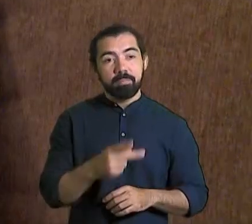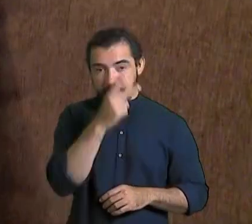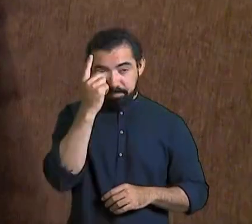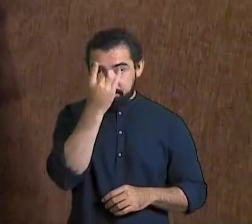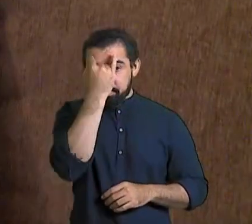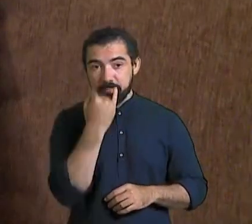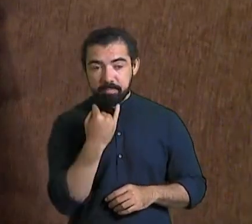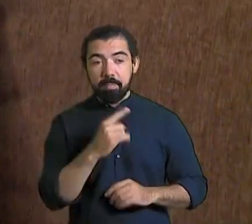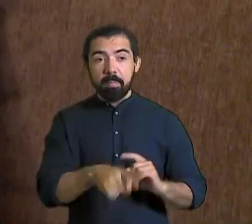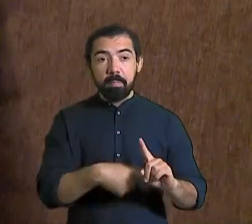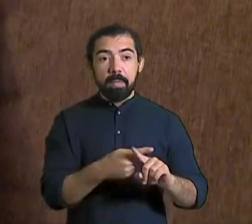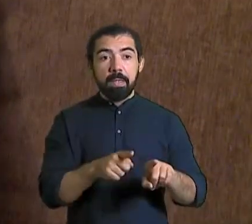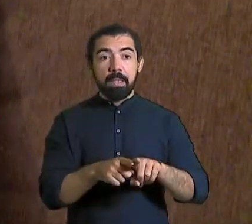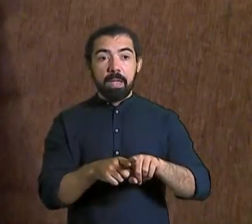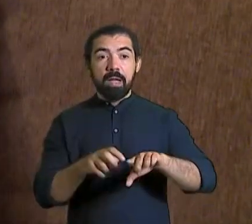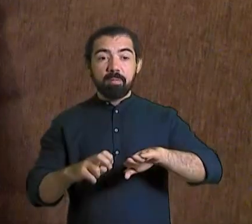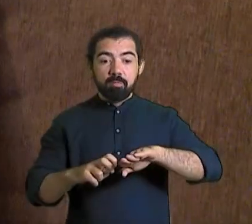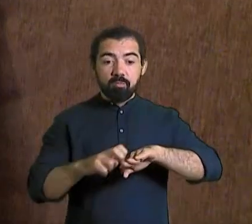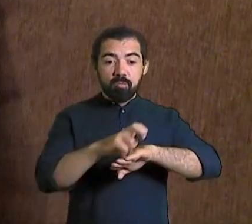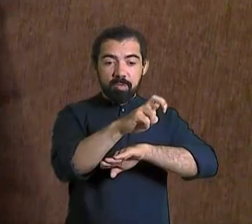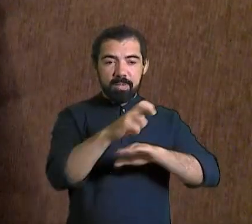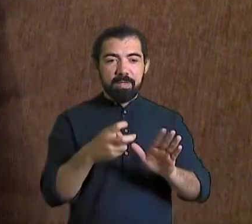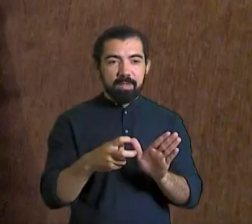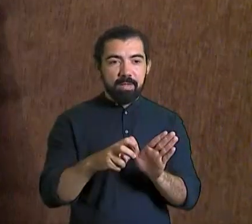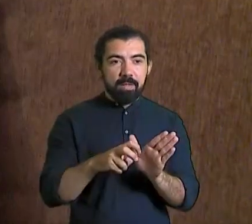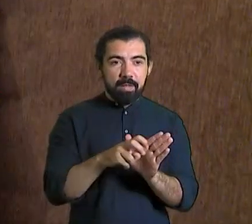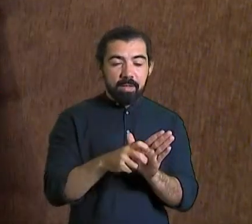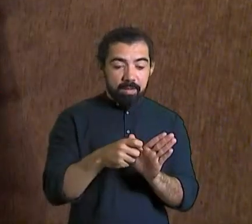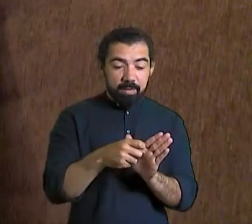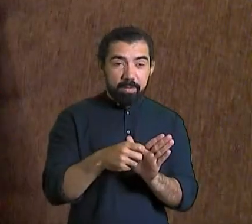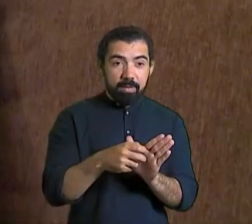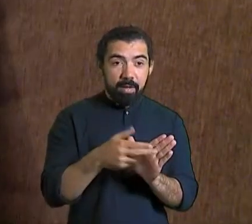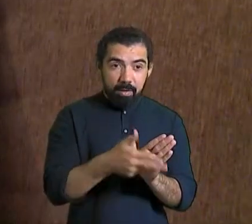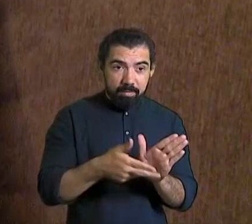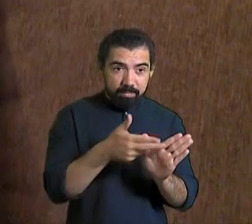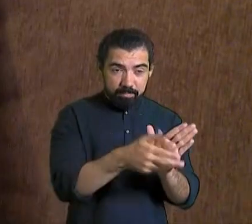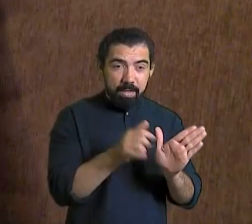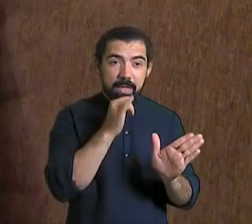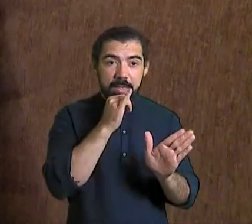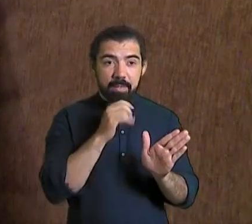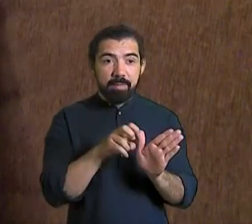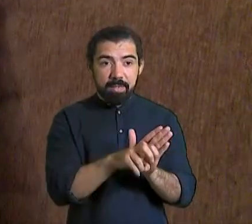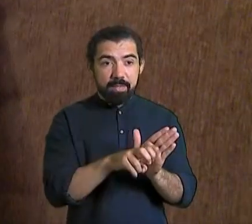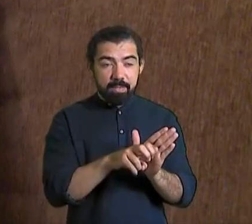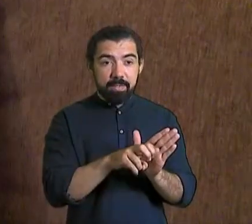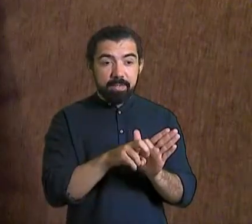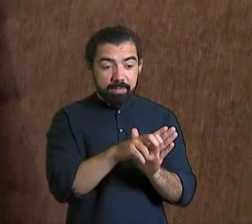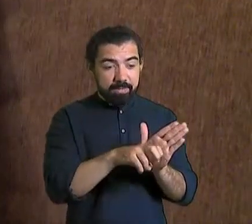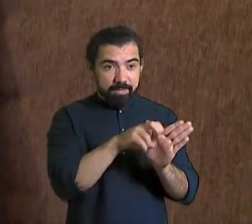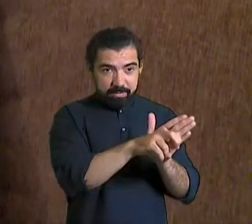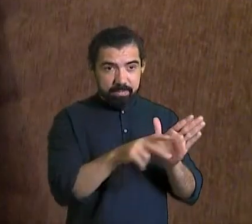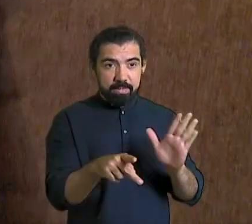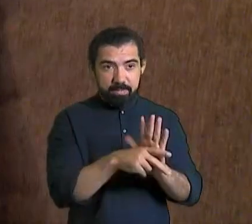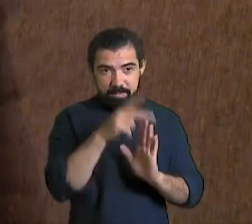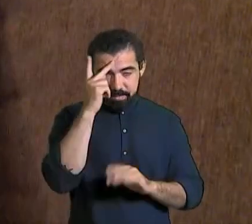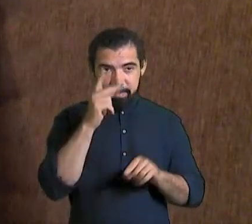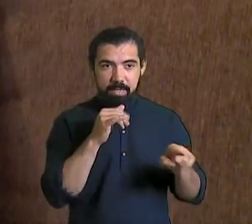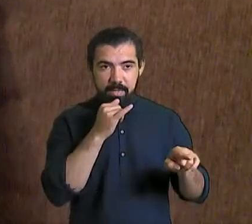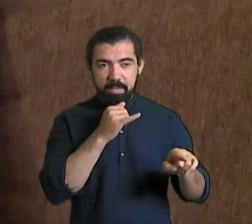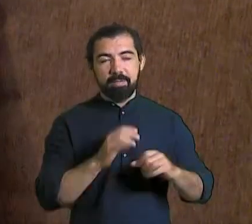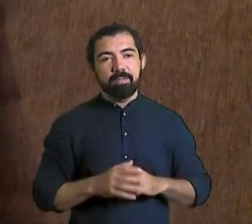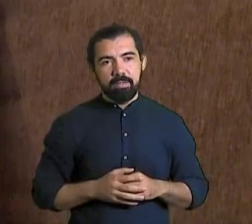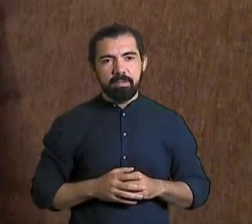e também as rampas para cadeirantes. Né, quando eu falo cadeirantes, parece que eu estou vinculando uma rampa a um cadeirante, mas não é só um